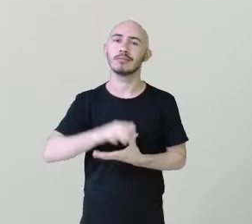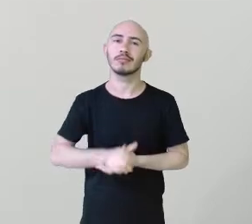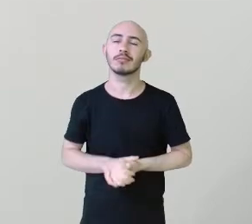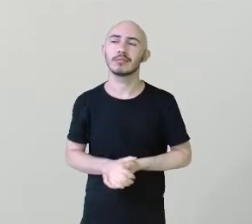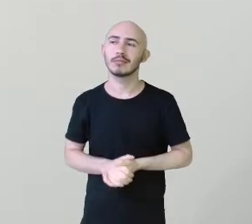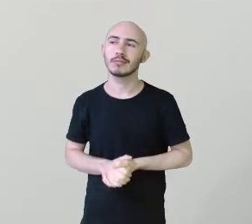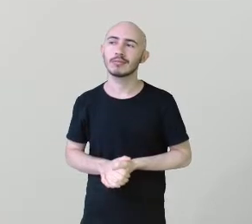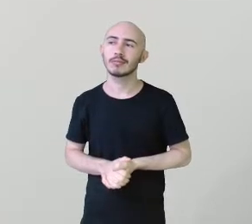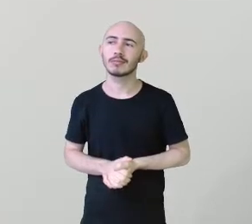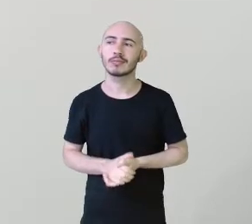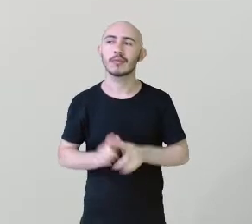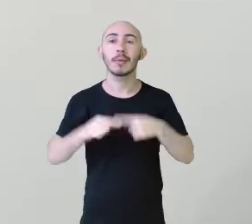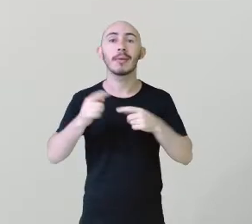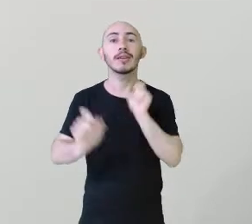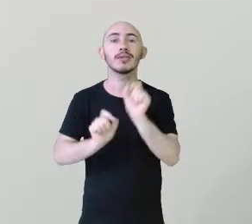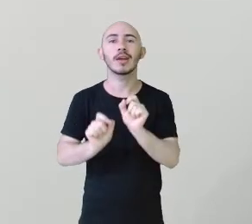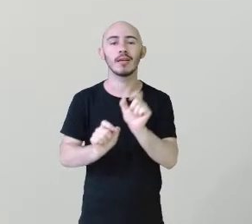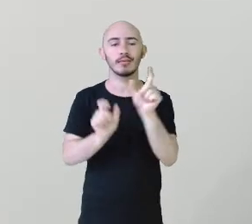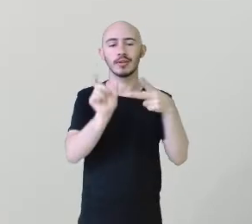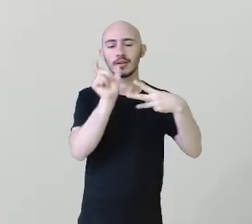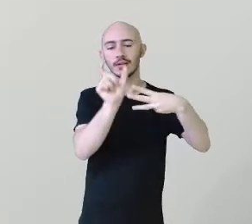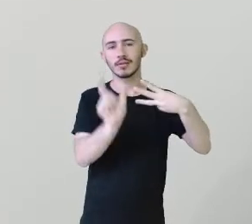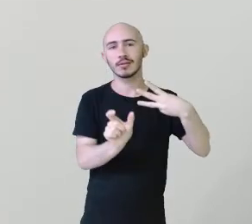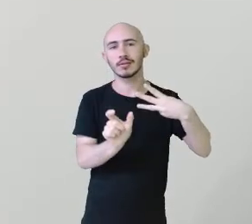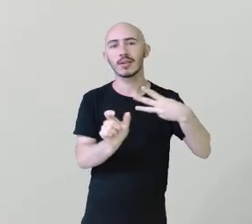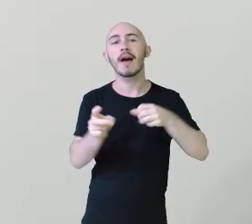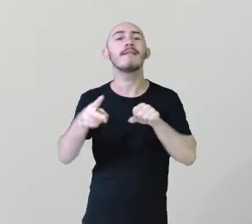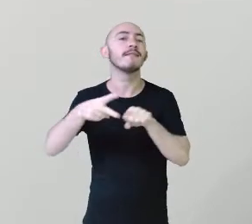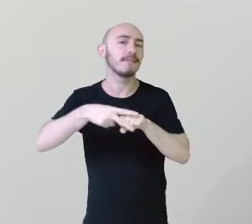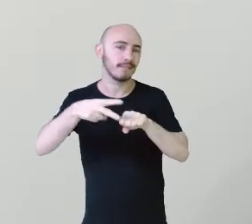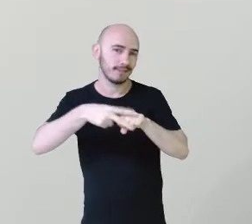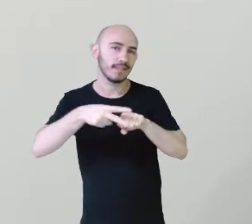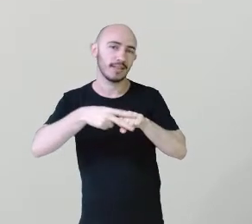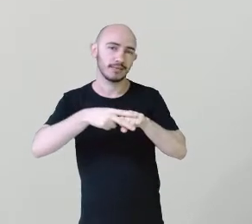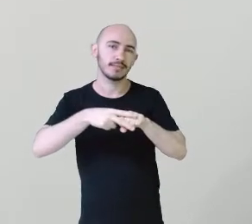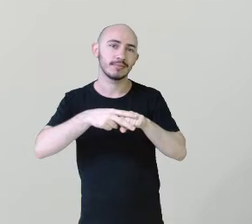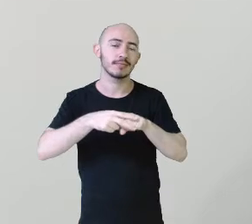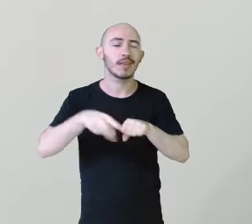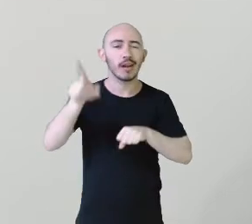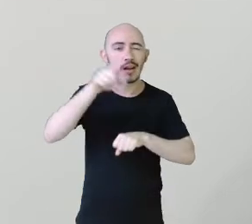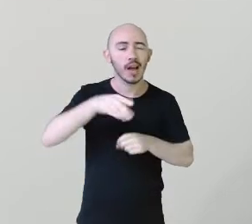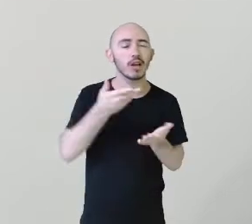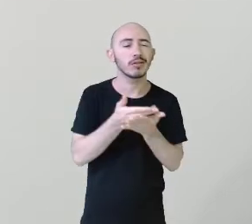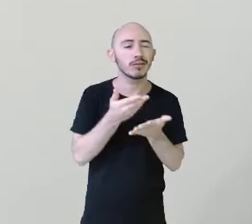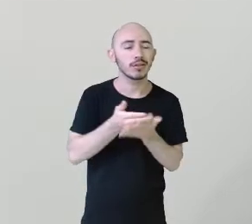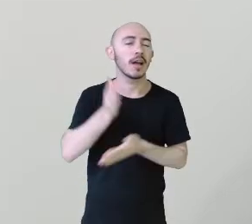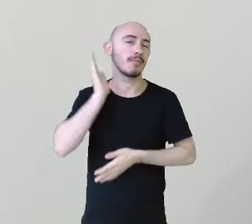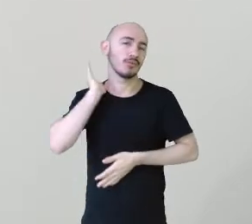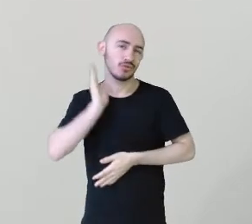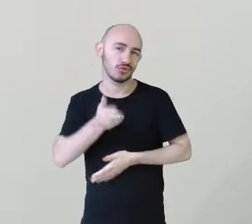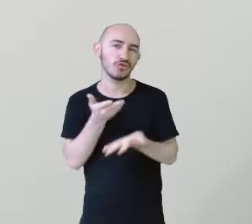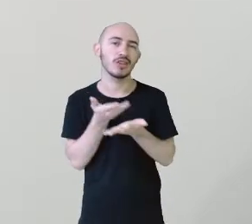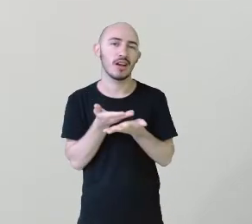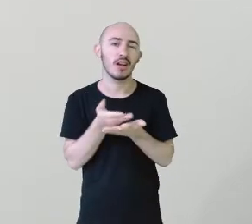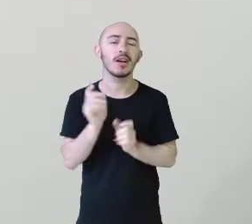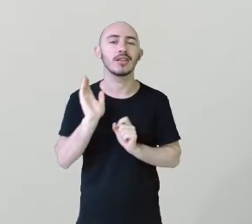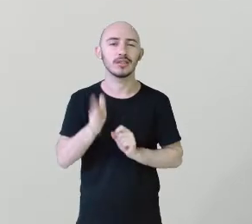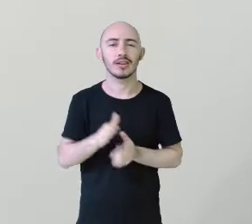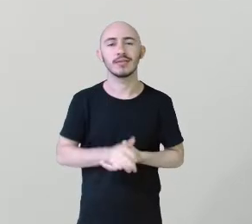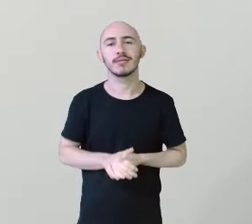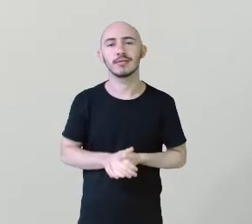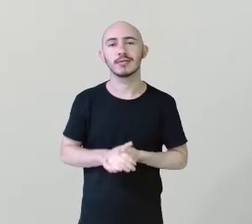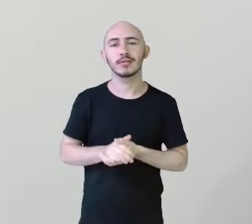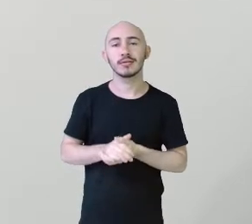essas palavras são verbos. A gente já estudou aqui também sobre os verbos e vamos retomar a ele, inclusive, na